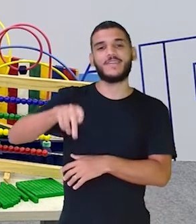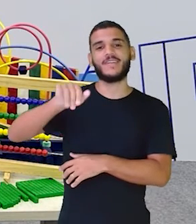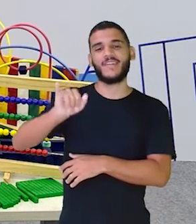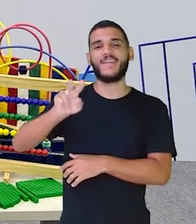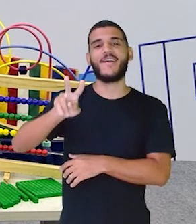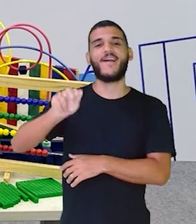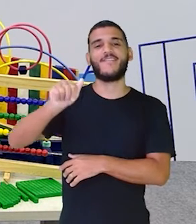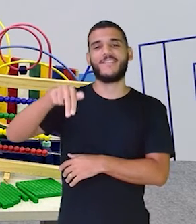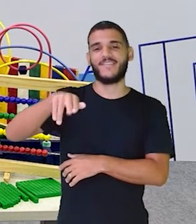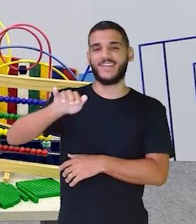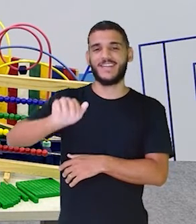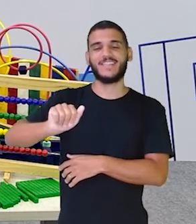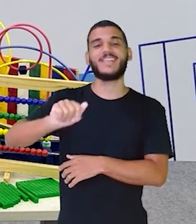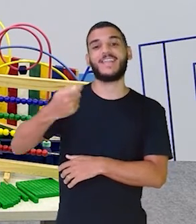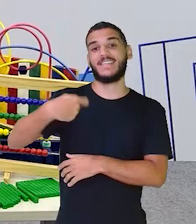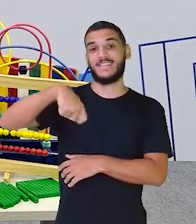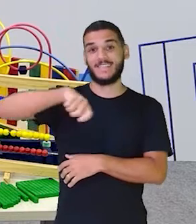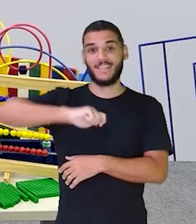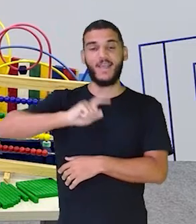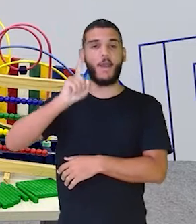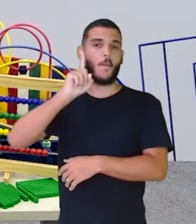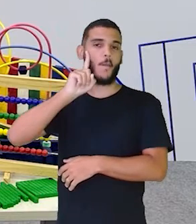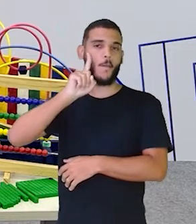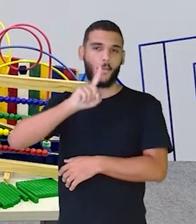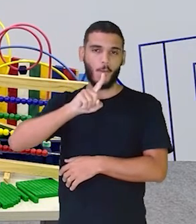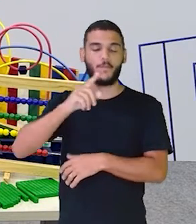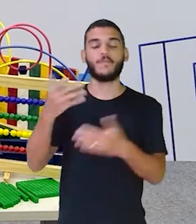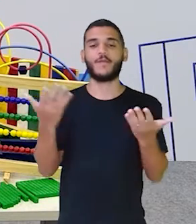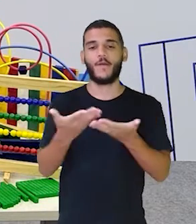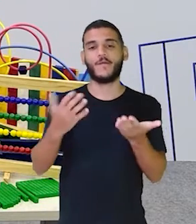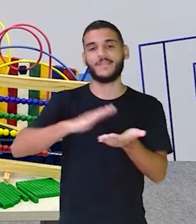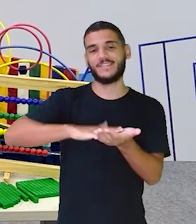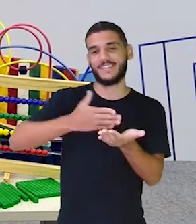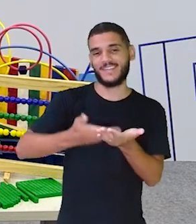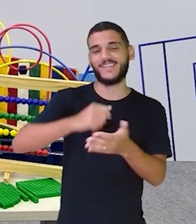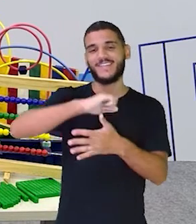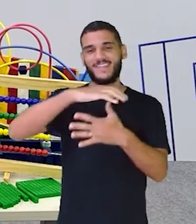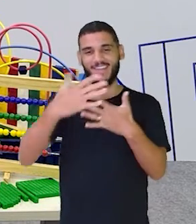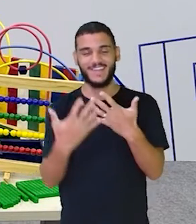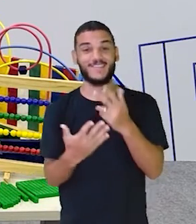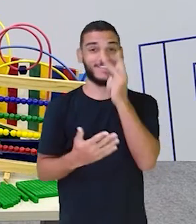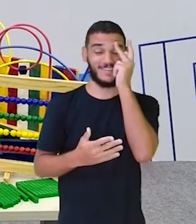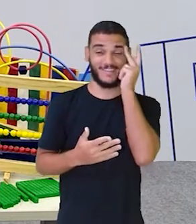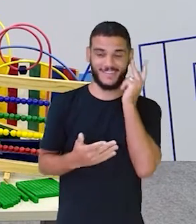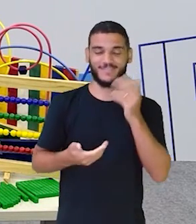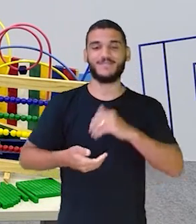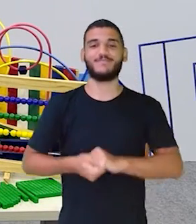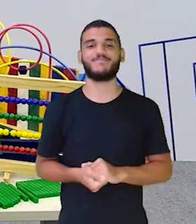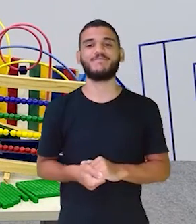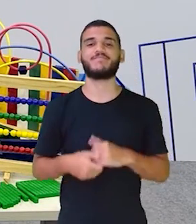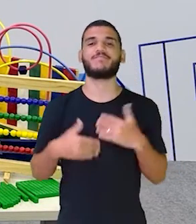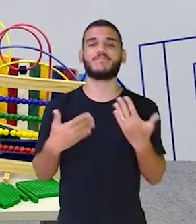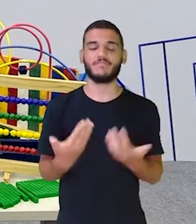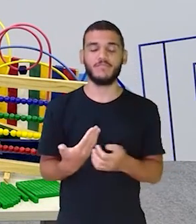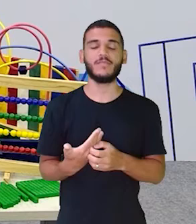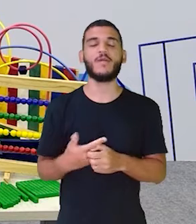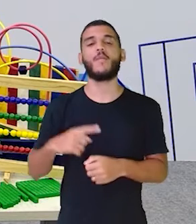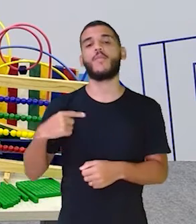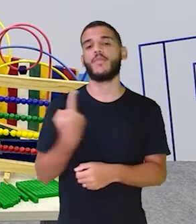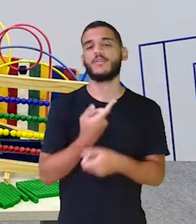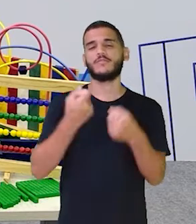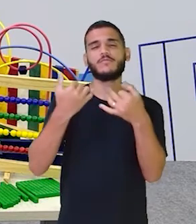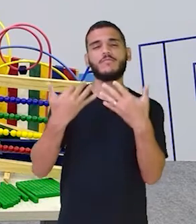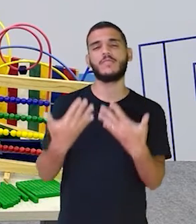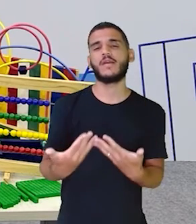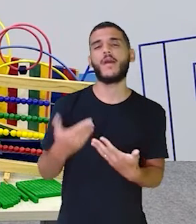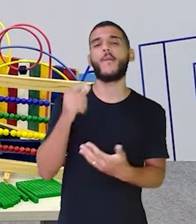e este é o meu sinal. Hoje estamos com o intérprete de Libras, Clisma. Então, hoje vamos falar um pouquinho